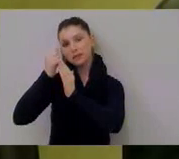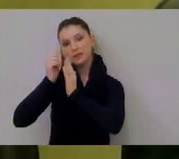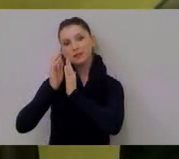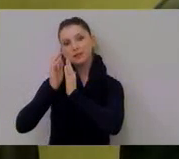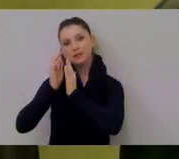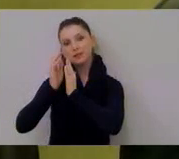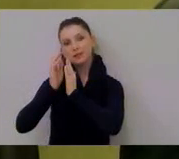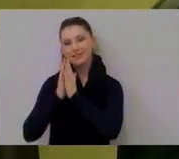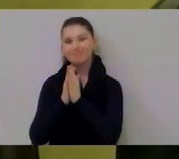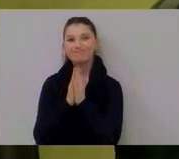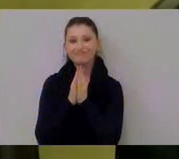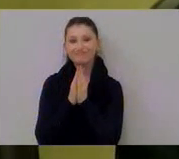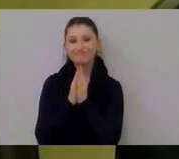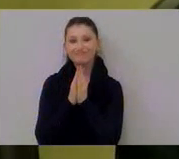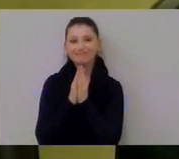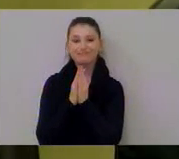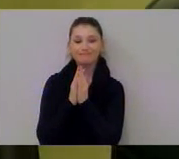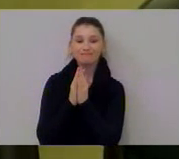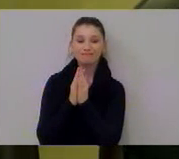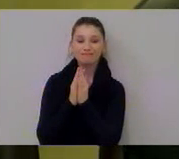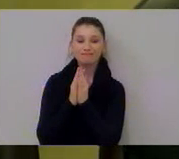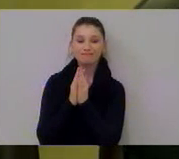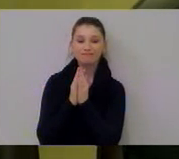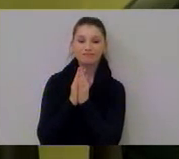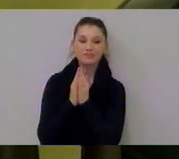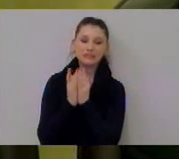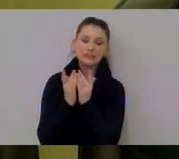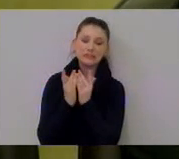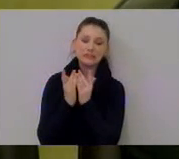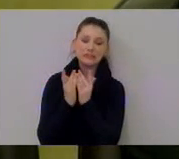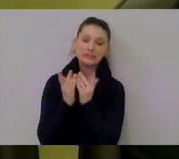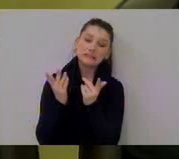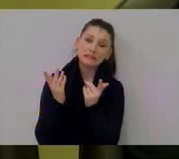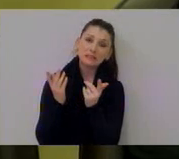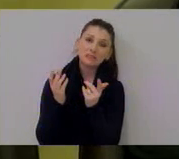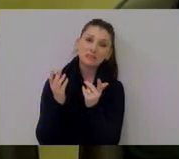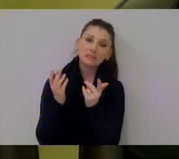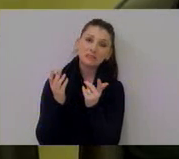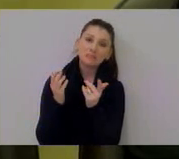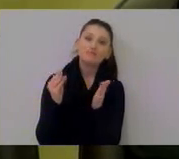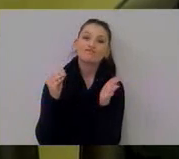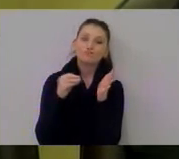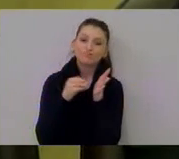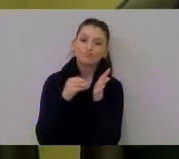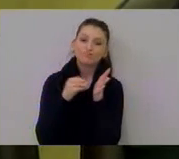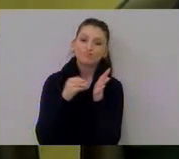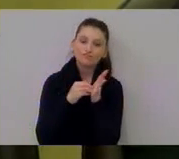falado sobre segurança